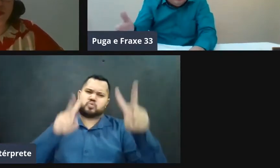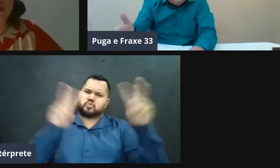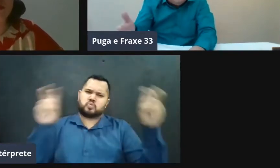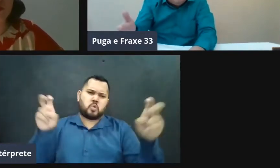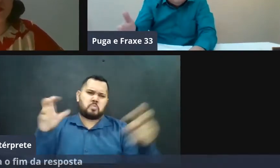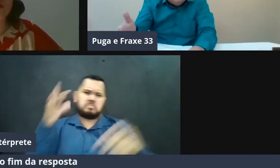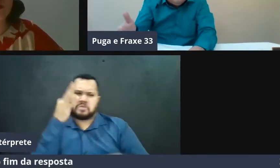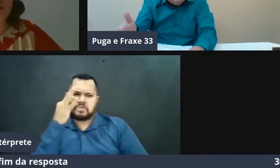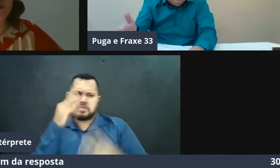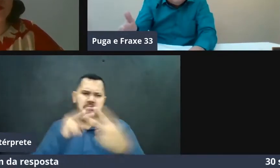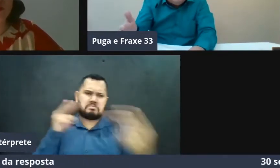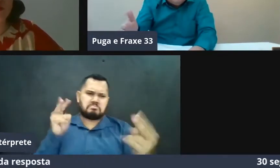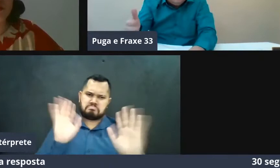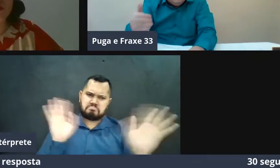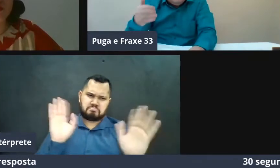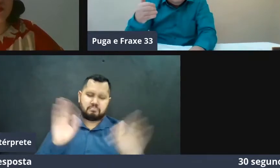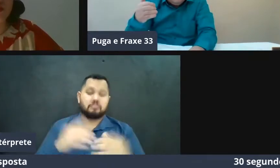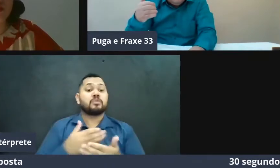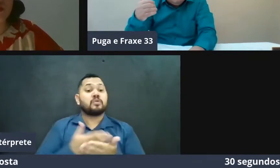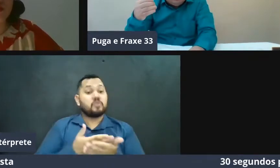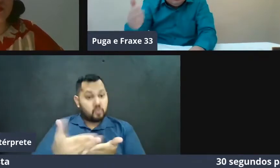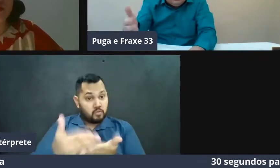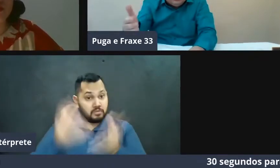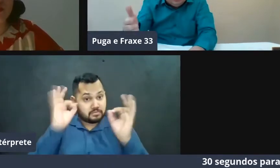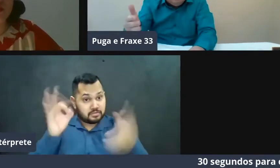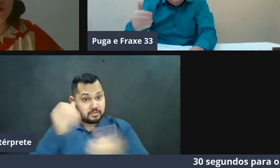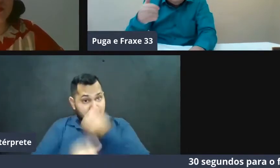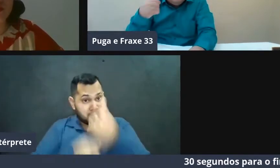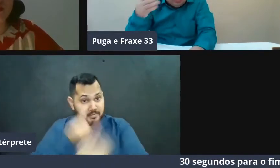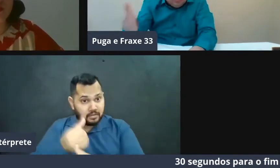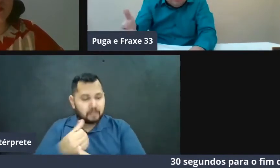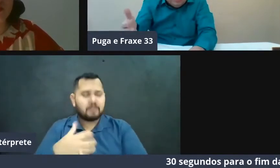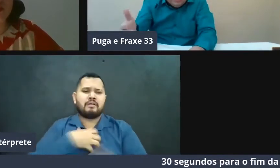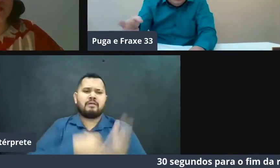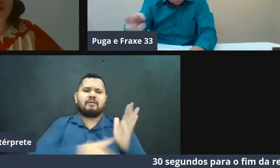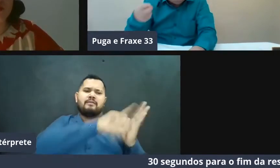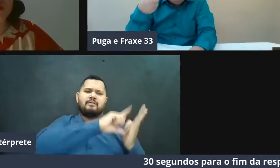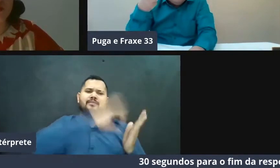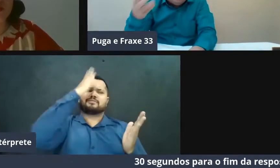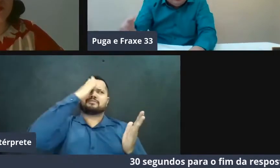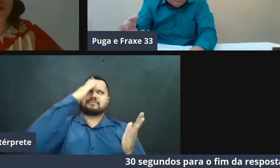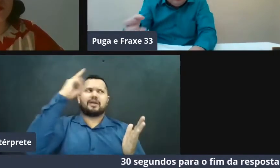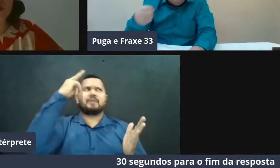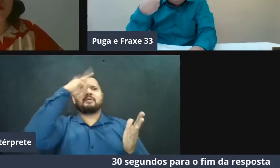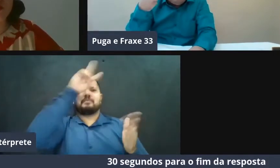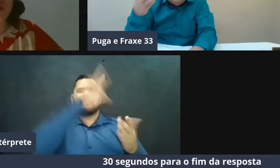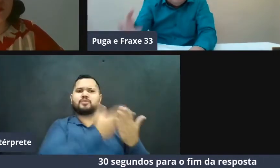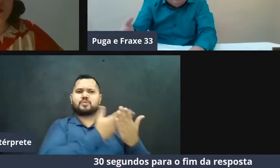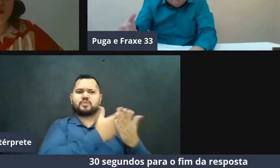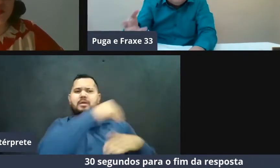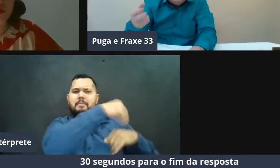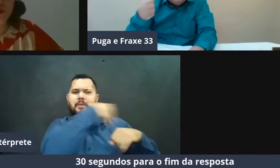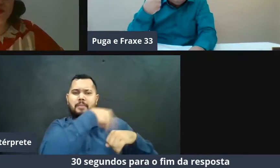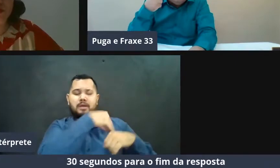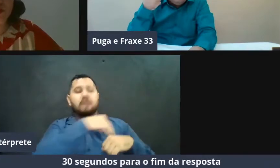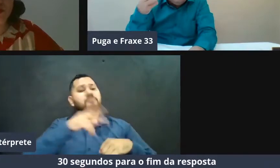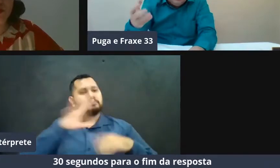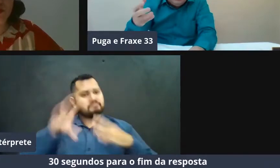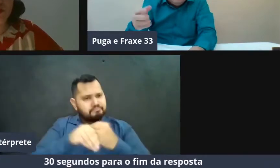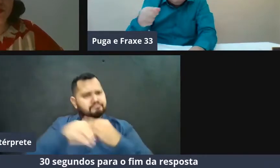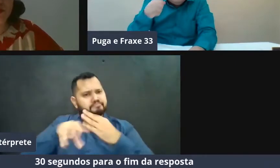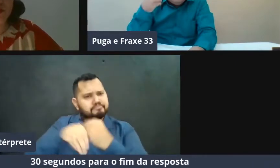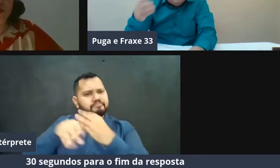para que ele possa, ao iniciar o semestre, ele tenha a condição de acompanhar com mais conteúdo, com mais